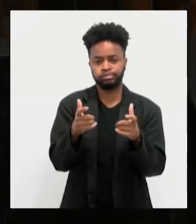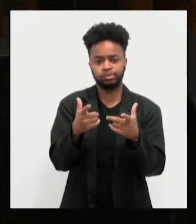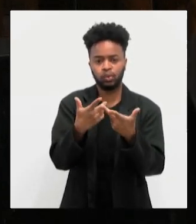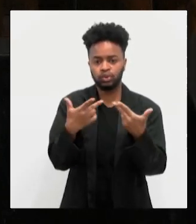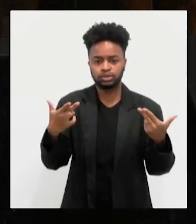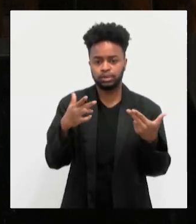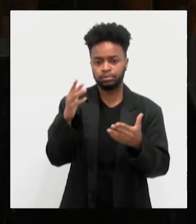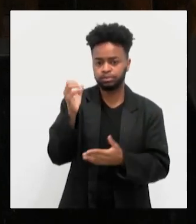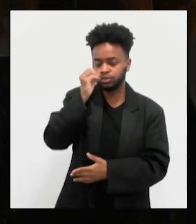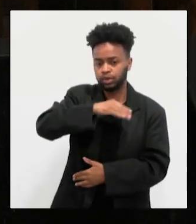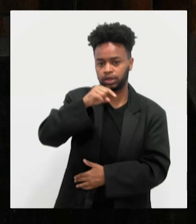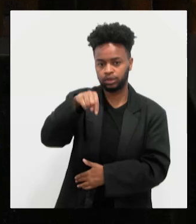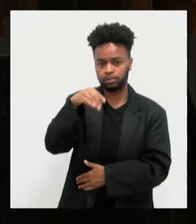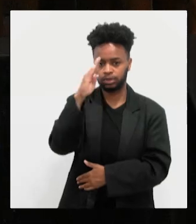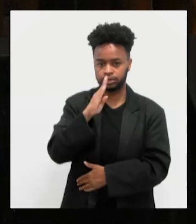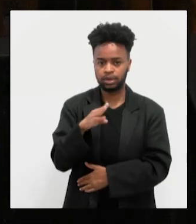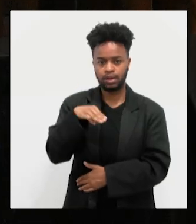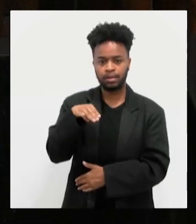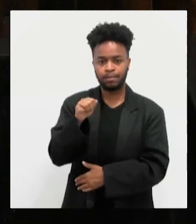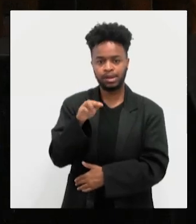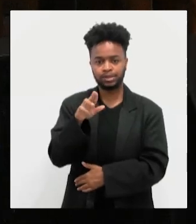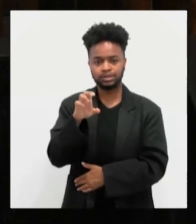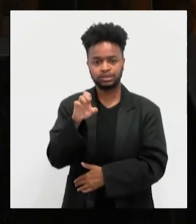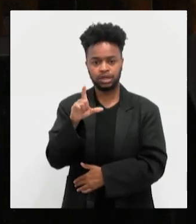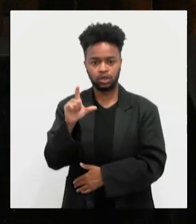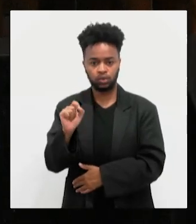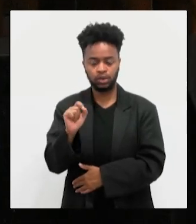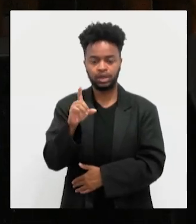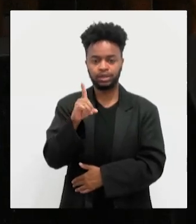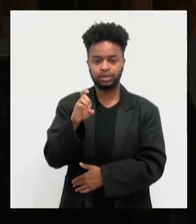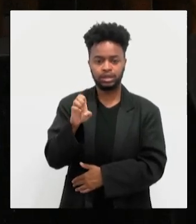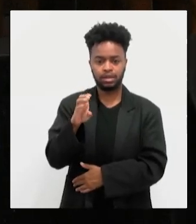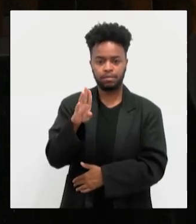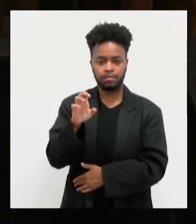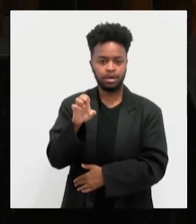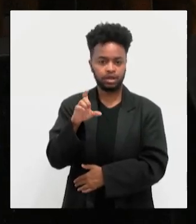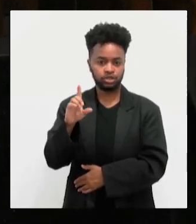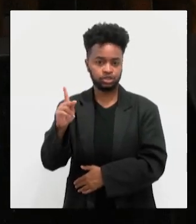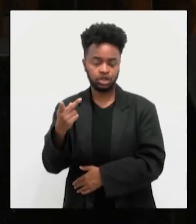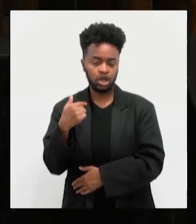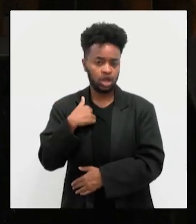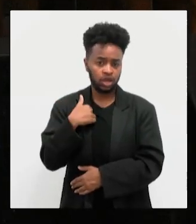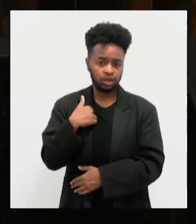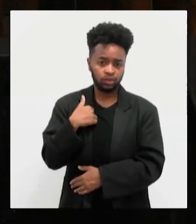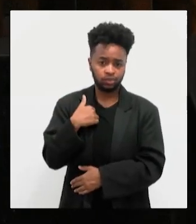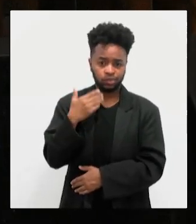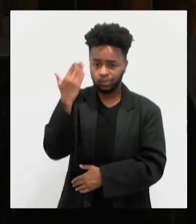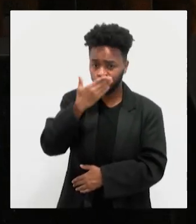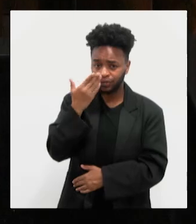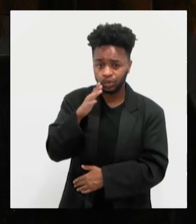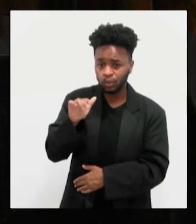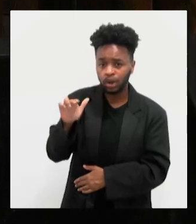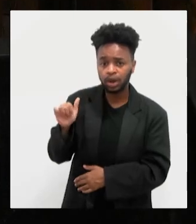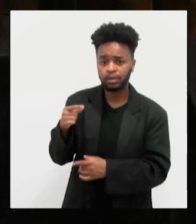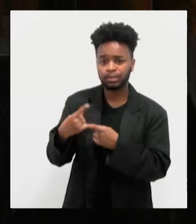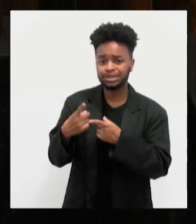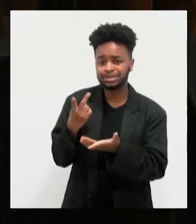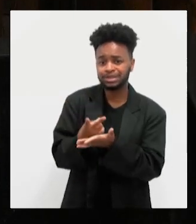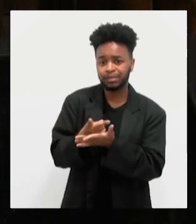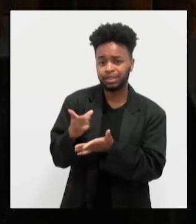esse rapaz. Eu nunca vi, rapaz. Onde esse homem está, tem corrupção. Eu nunca vi um negócio